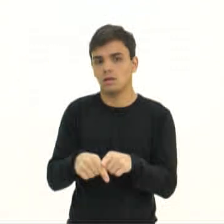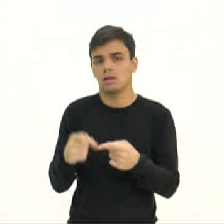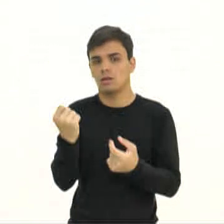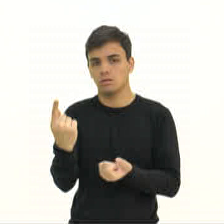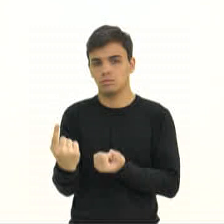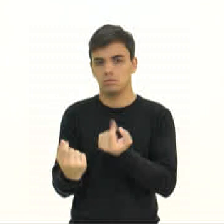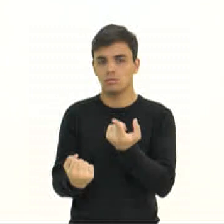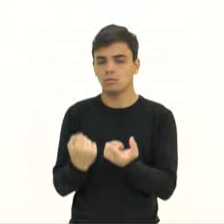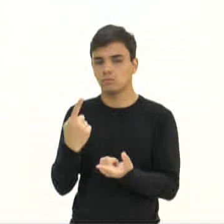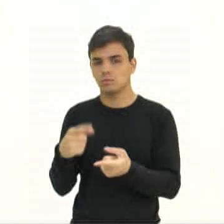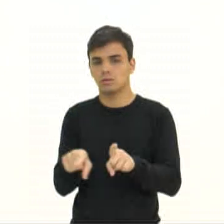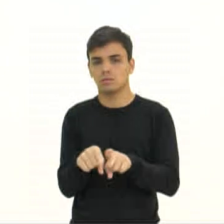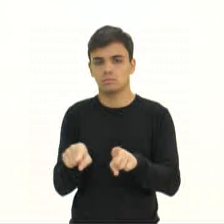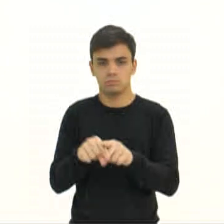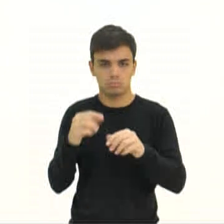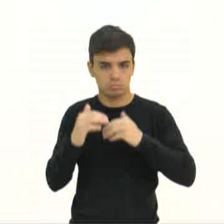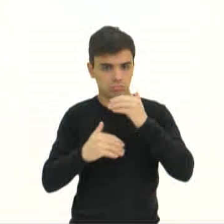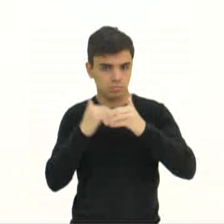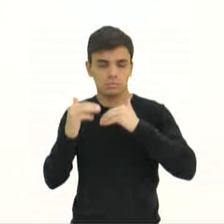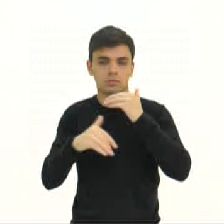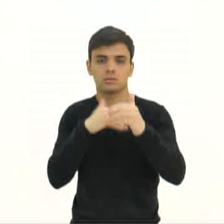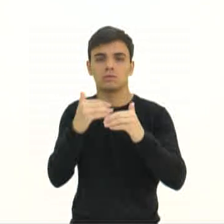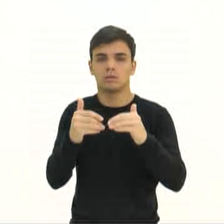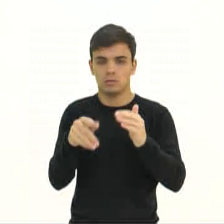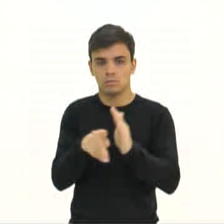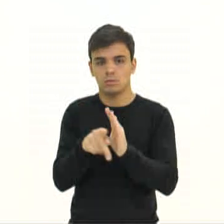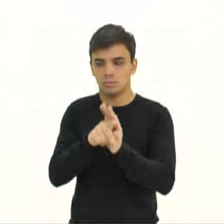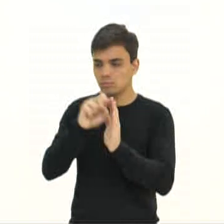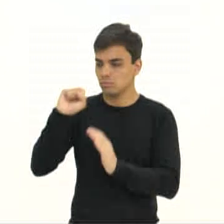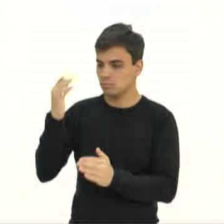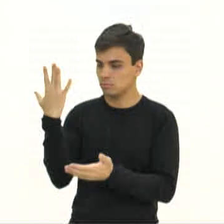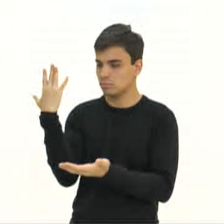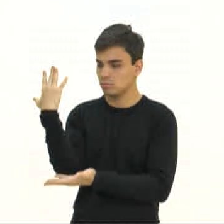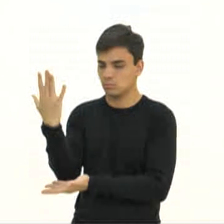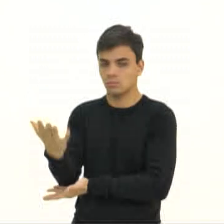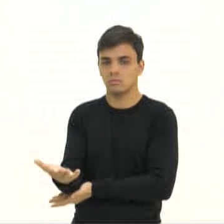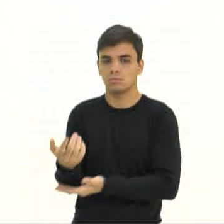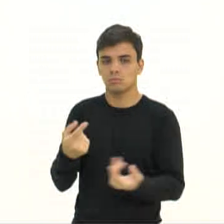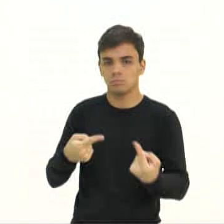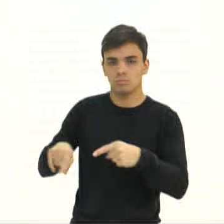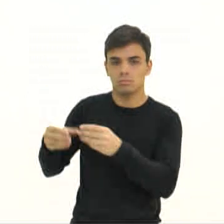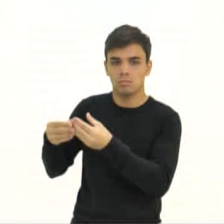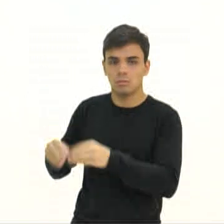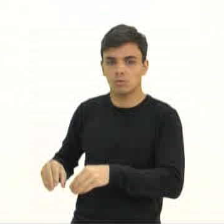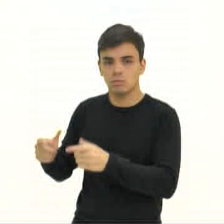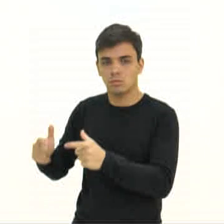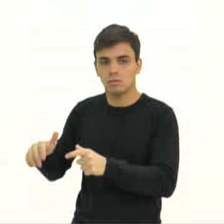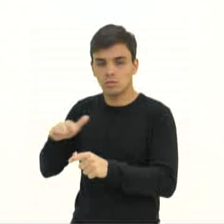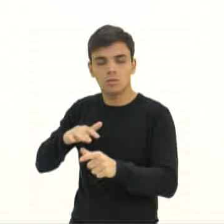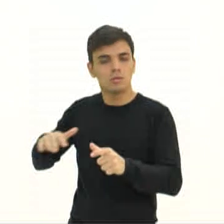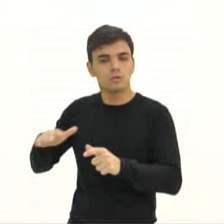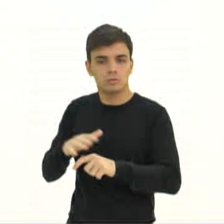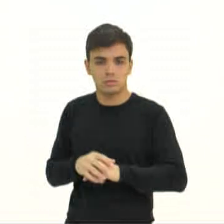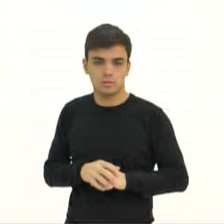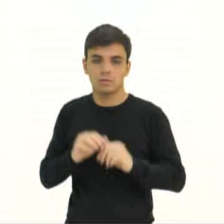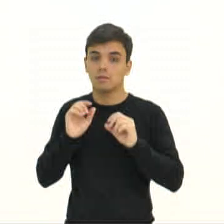agropecuária. Então, para desenvolver atividade econômica, eu desmato e acabo prejudicando aquela área que depois ela pode não produzir